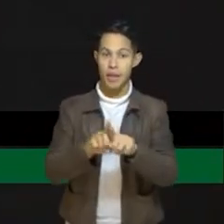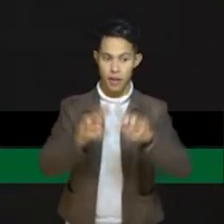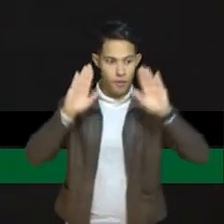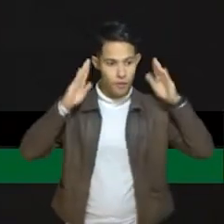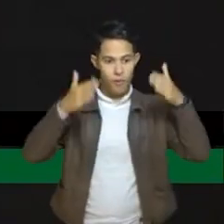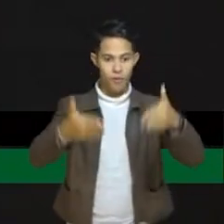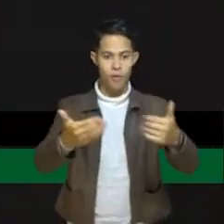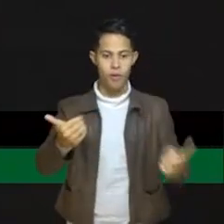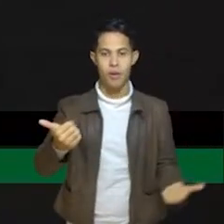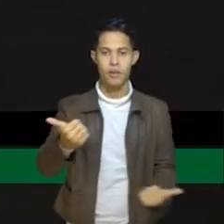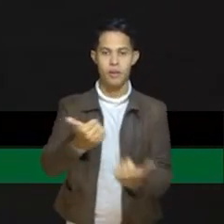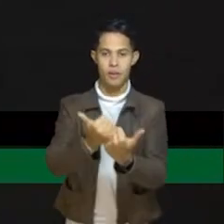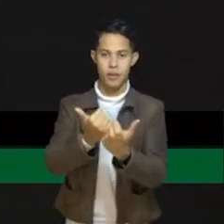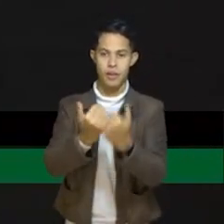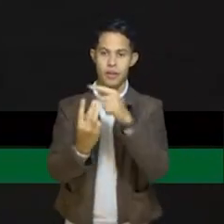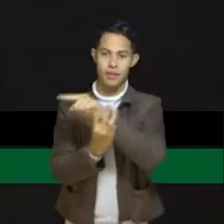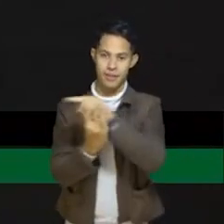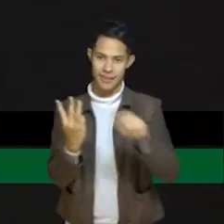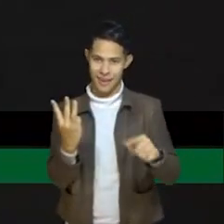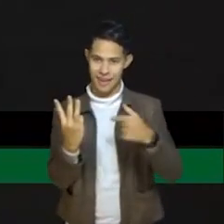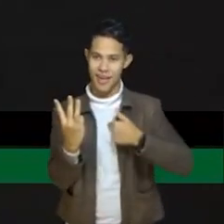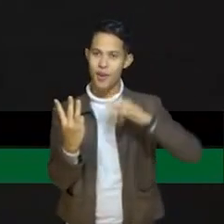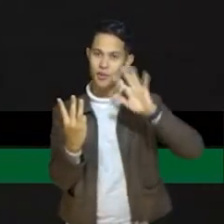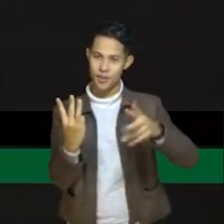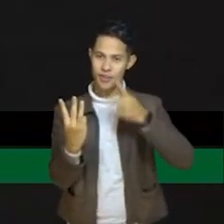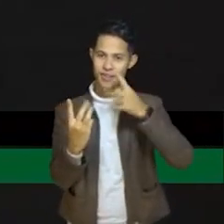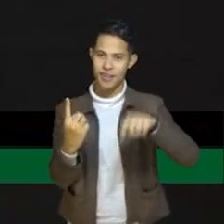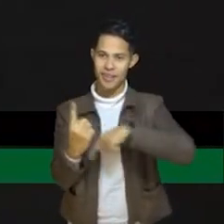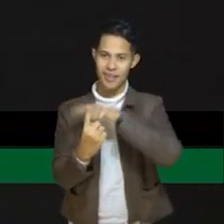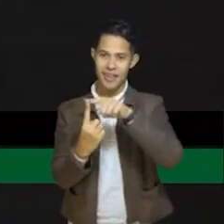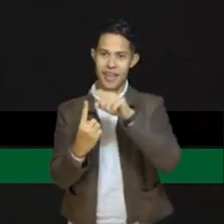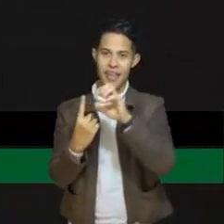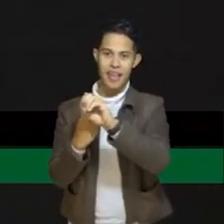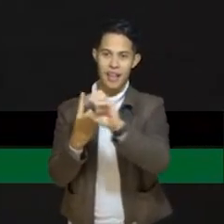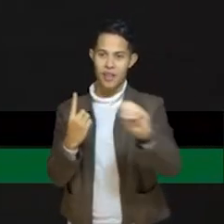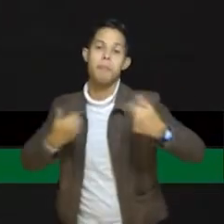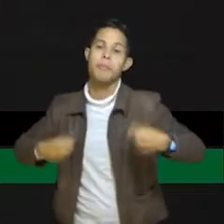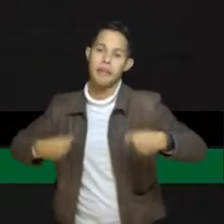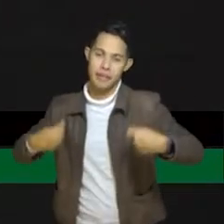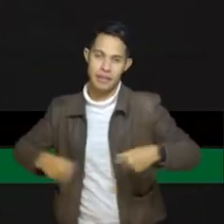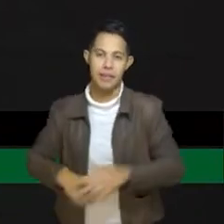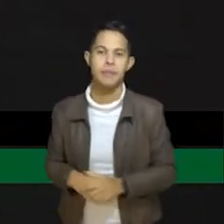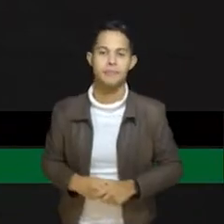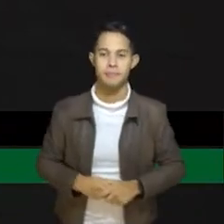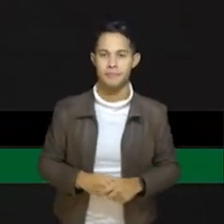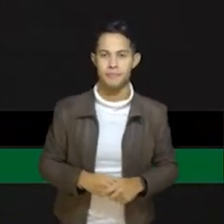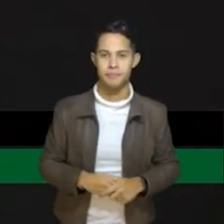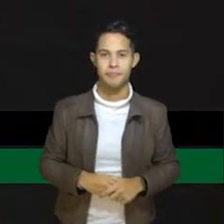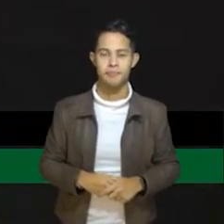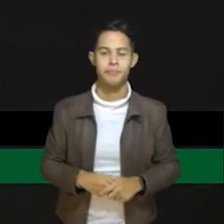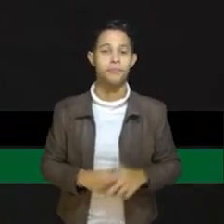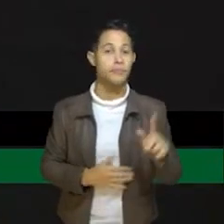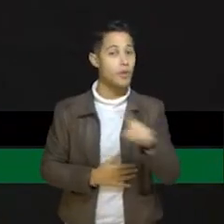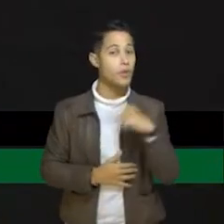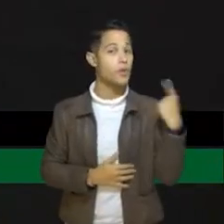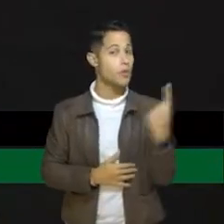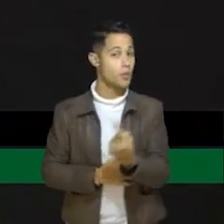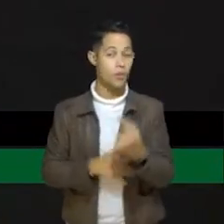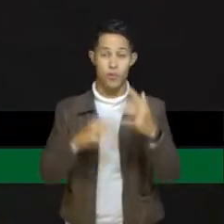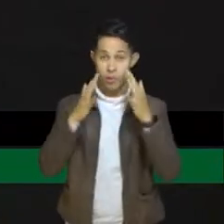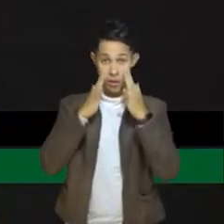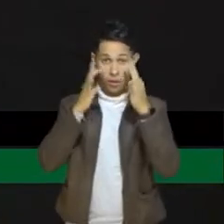às três classes que eu falei, a educação, a saúde e o cuidado ao idoso. A nossa atenção ela é